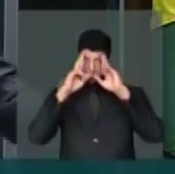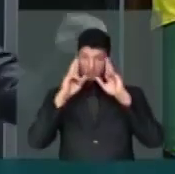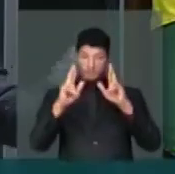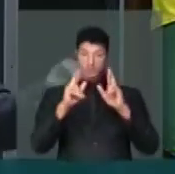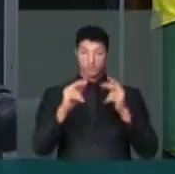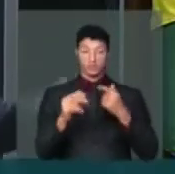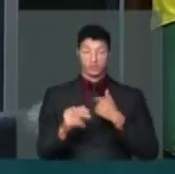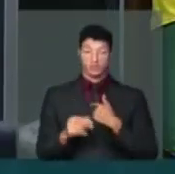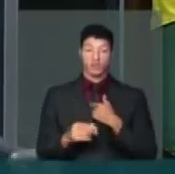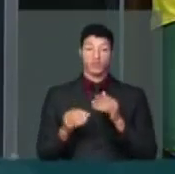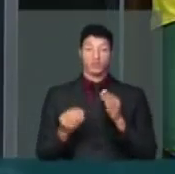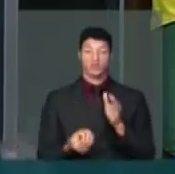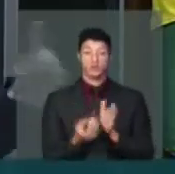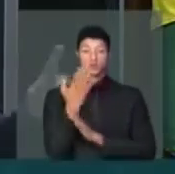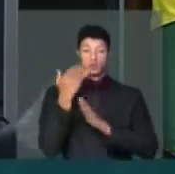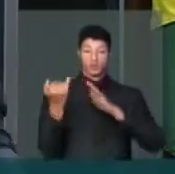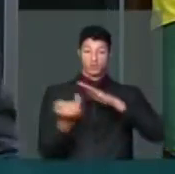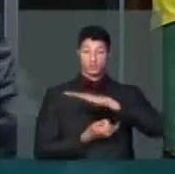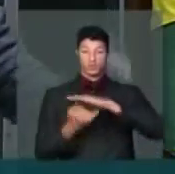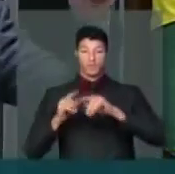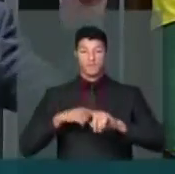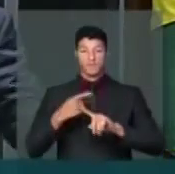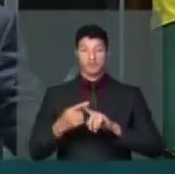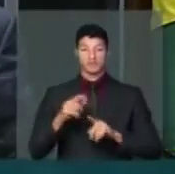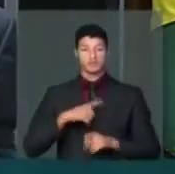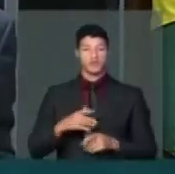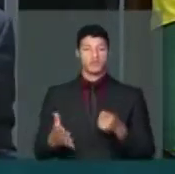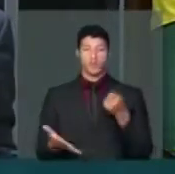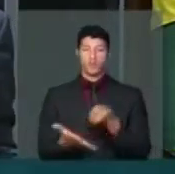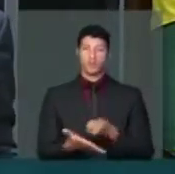e eu, institucionalmente, mais do que isso, tenho o